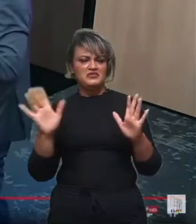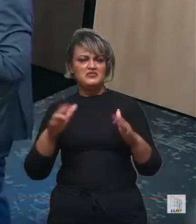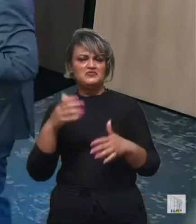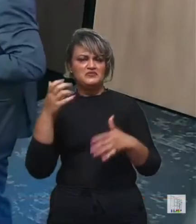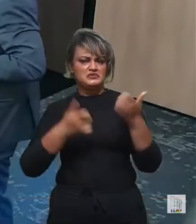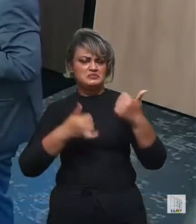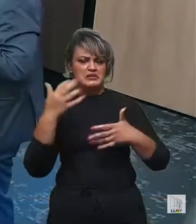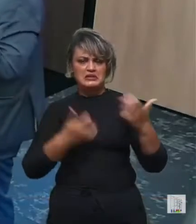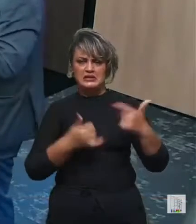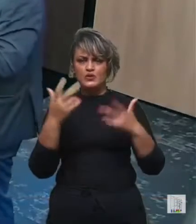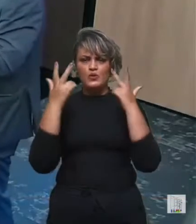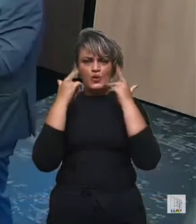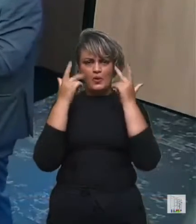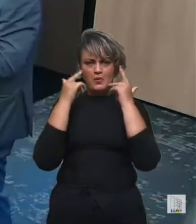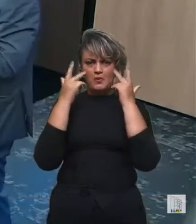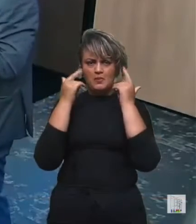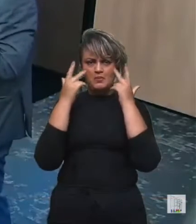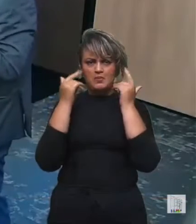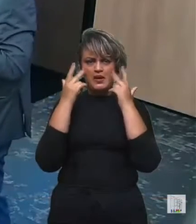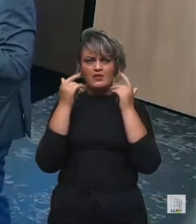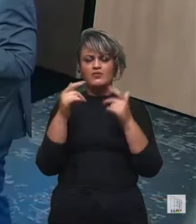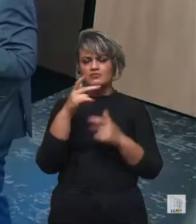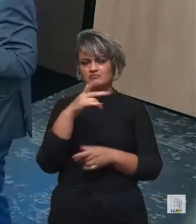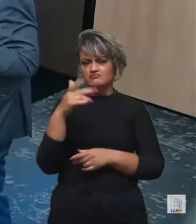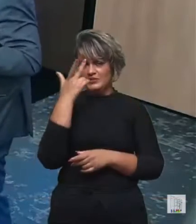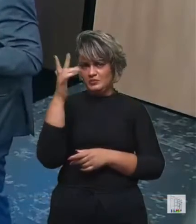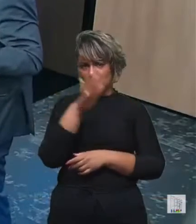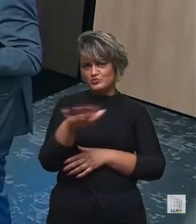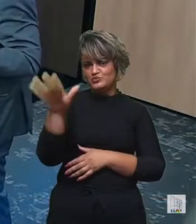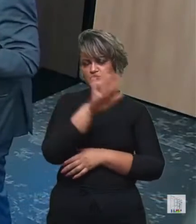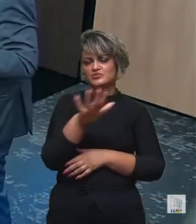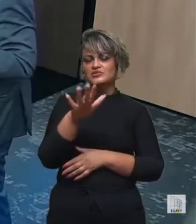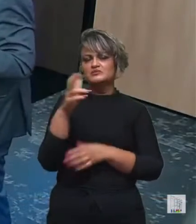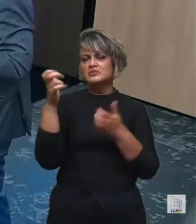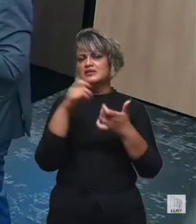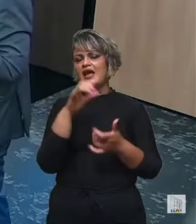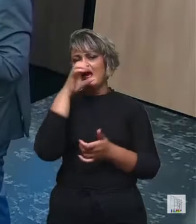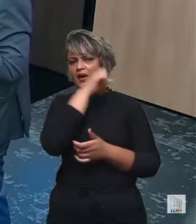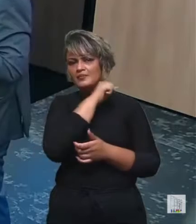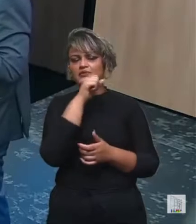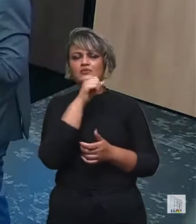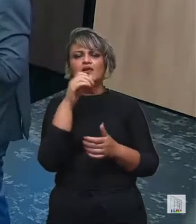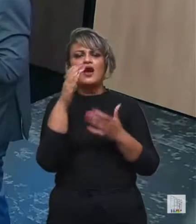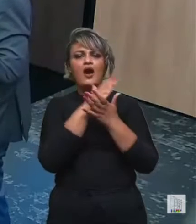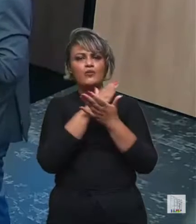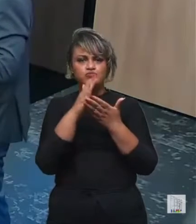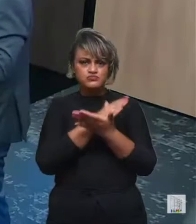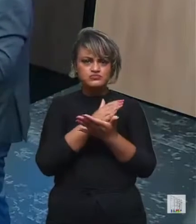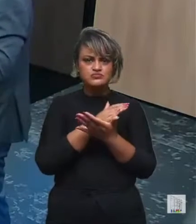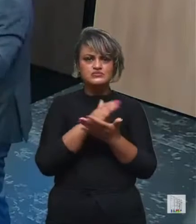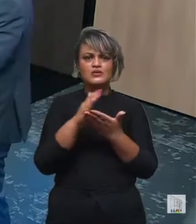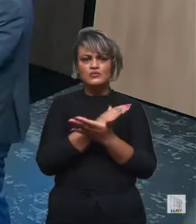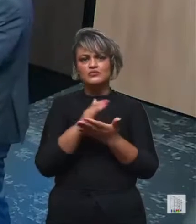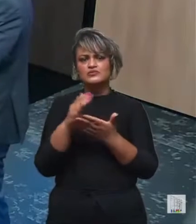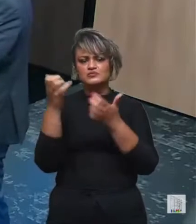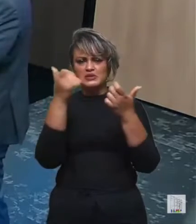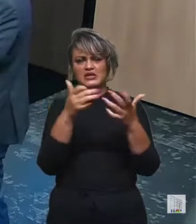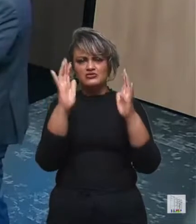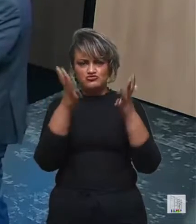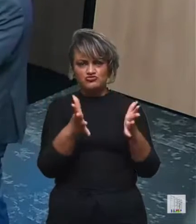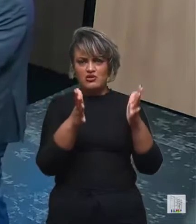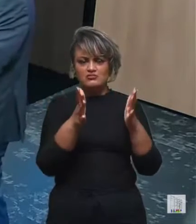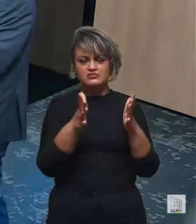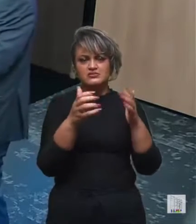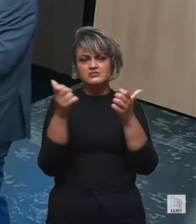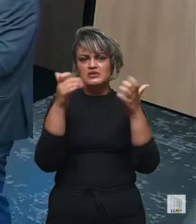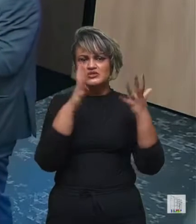da celeridade necessária pela sua agenda, senhor ministro, apenas fazer breves registros aqui. Acho que já foi explicado em relação